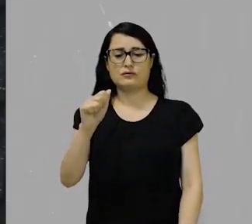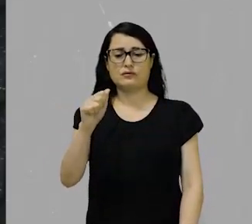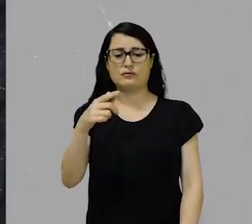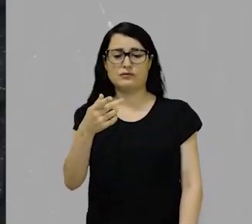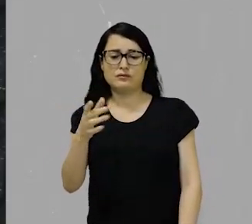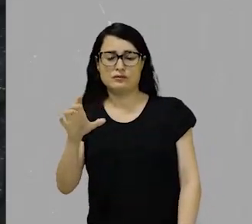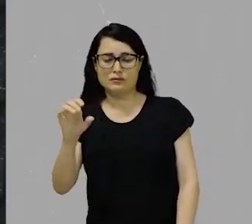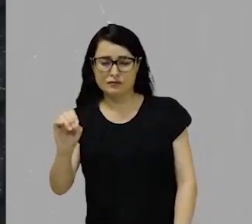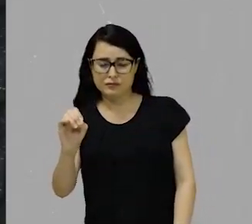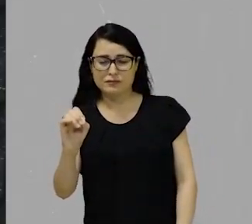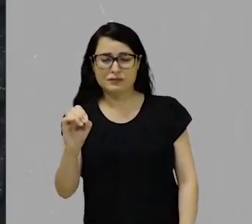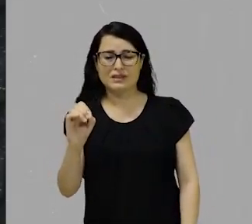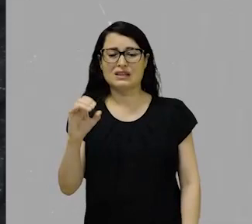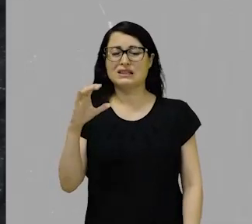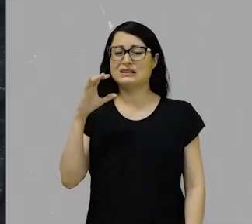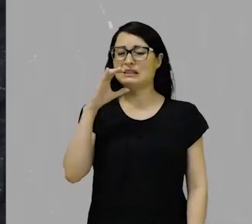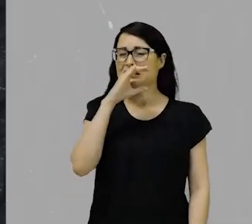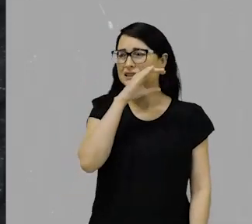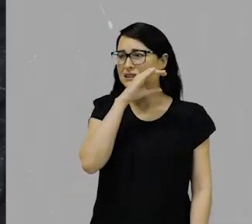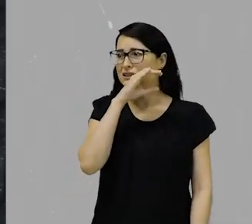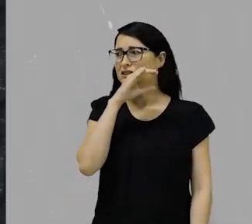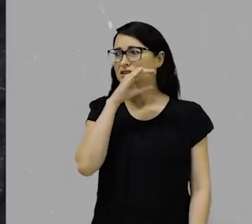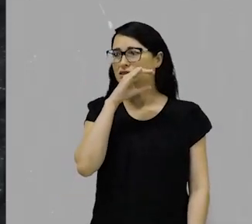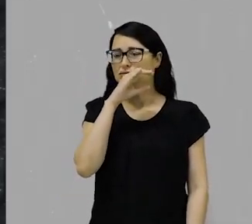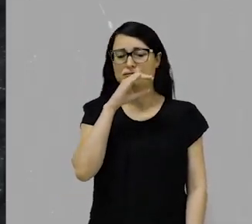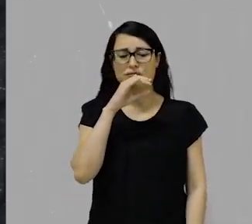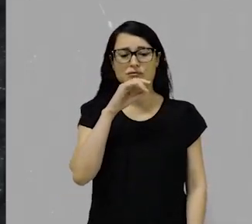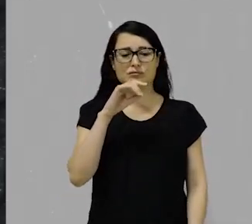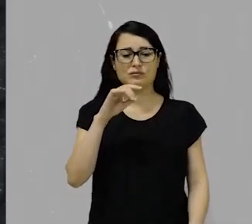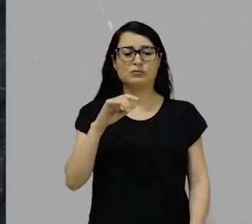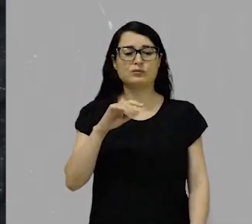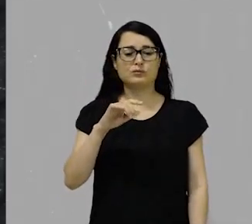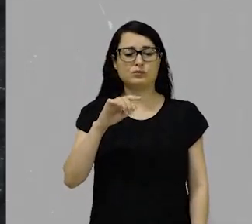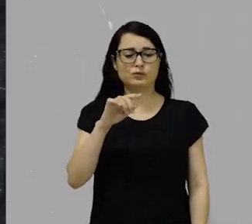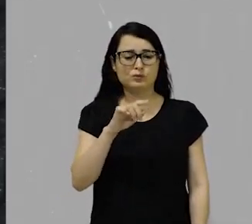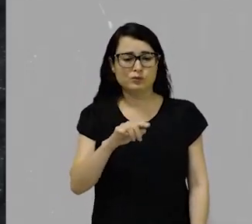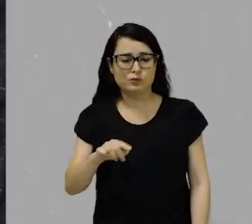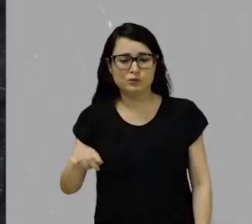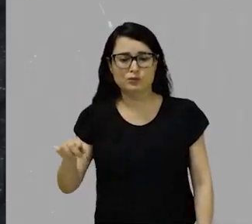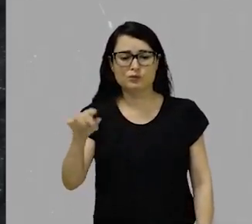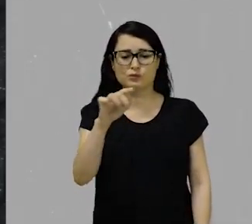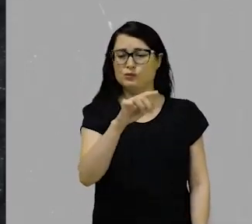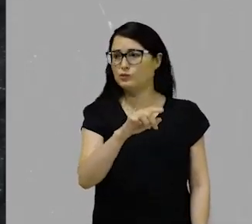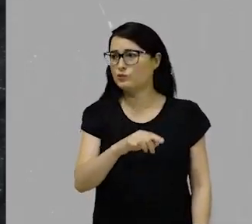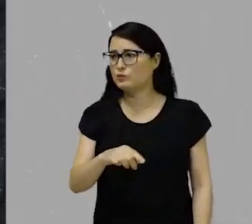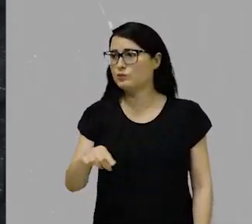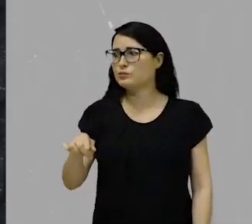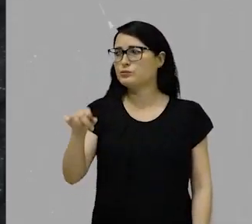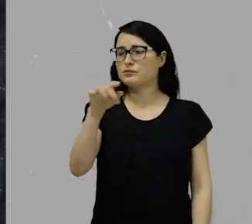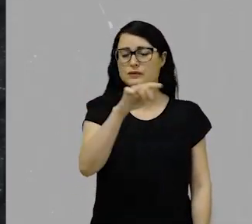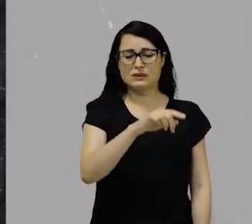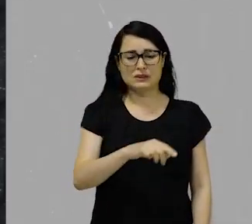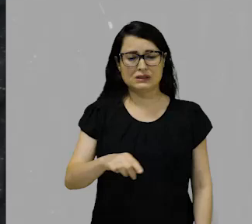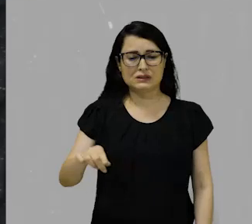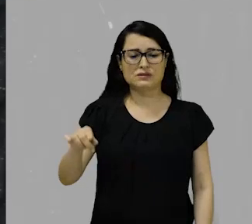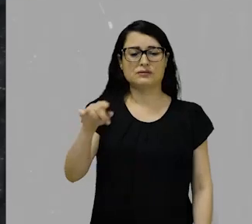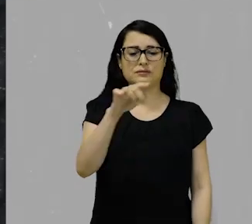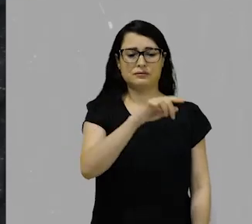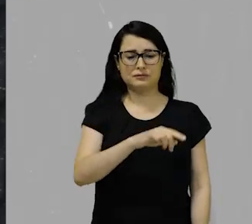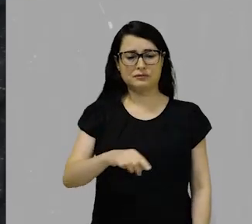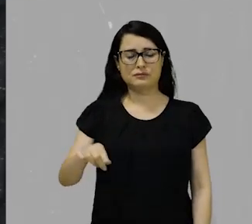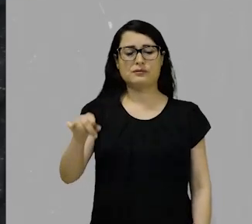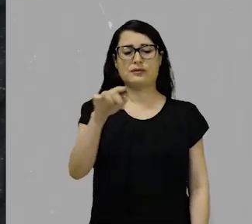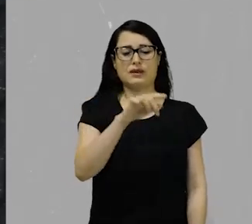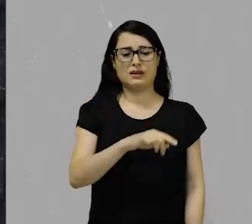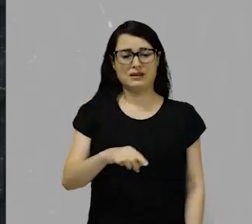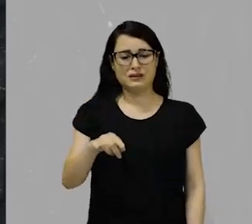está em seu estado líquido muito quente, ela tende, ó, a subir, né? Subiu, chegou mais acima, consolidou,